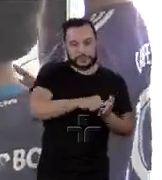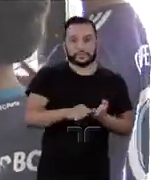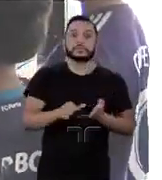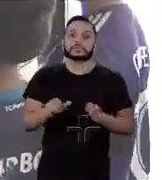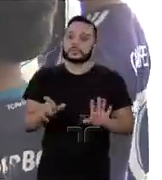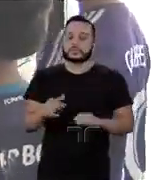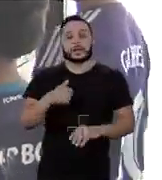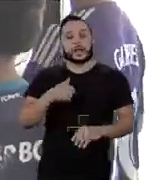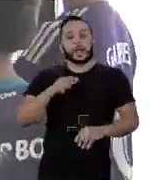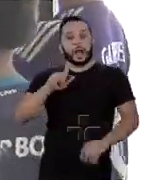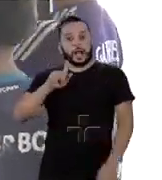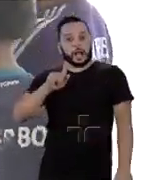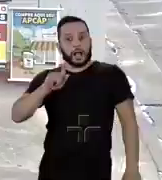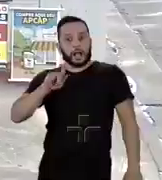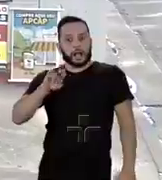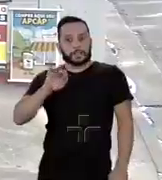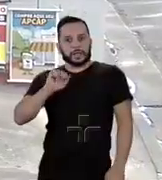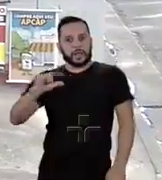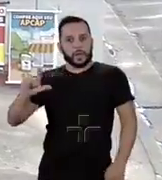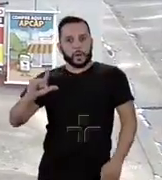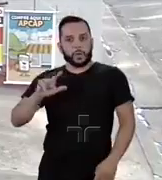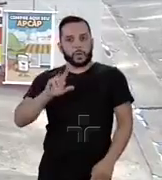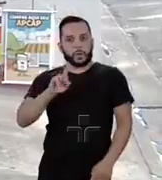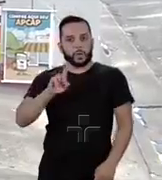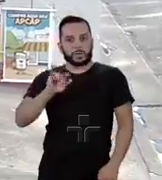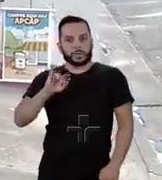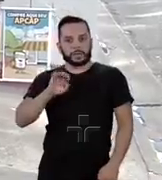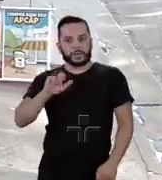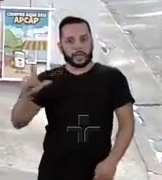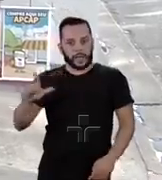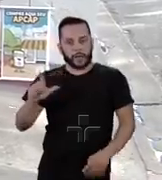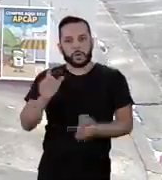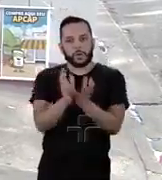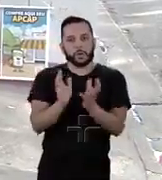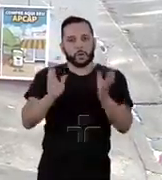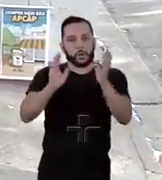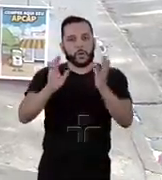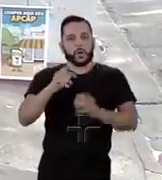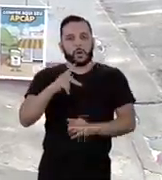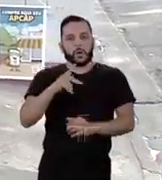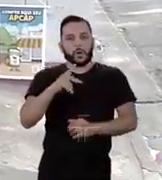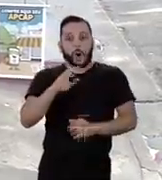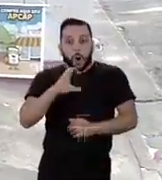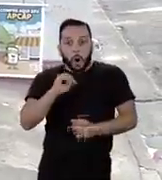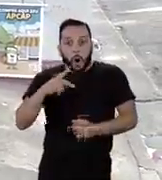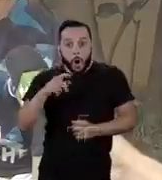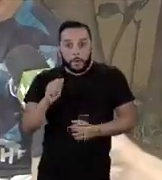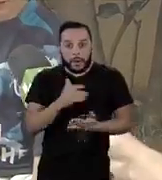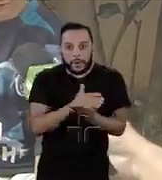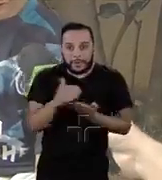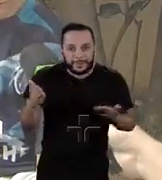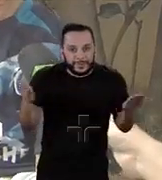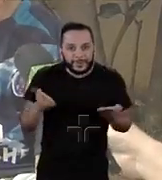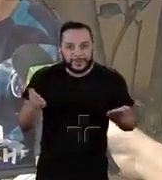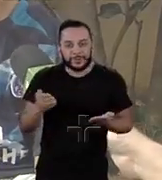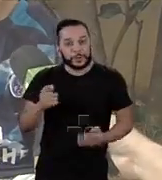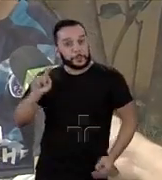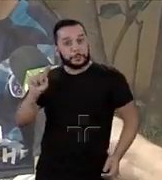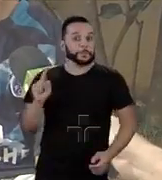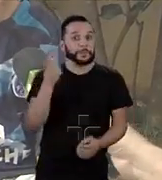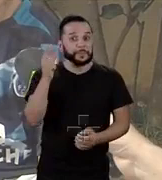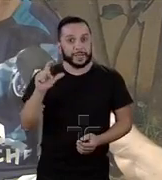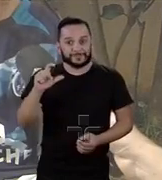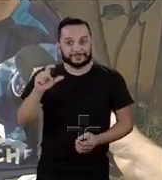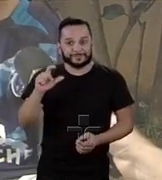e o Daniel, a Copa começou hoje com a chegada das figurinhas às bancas. O primeiro pacotinho é sempre